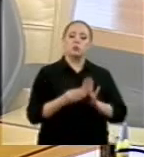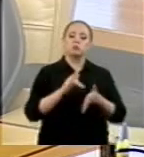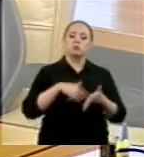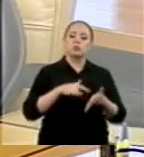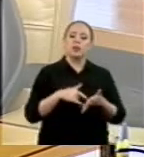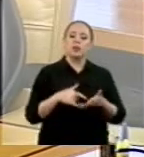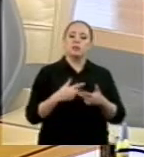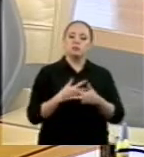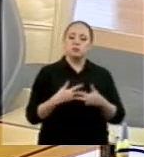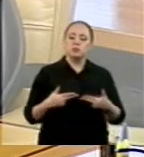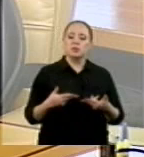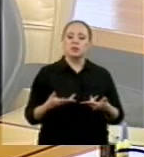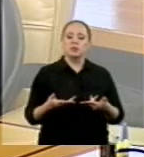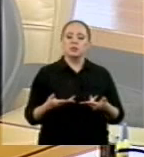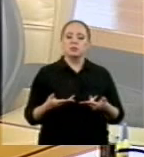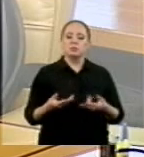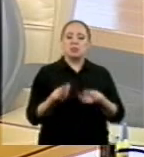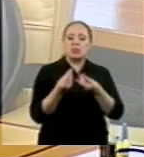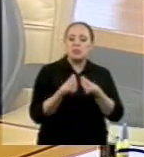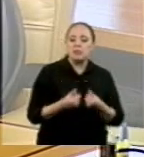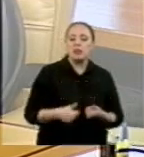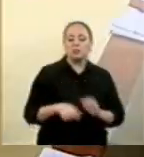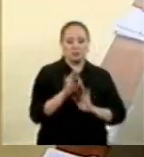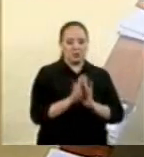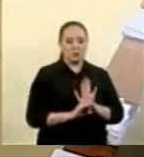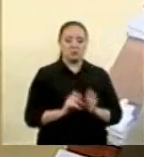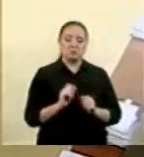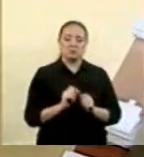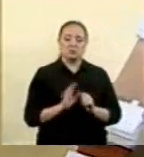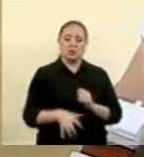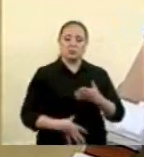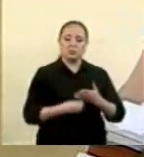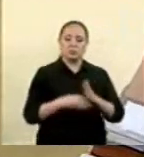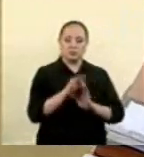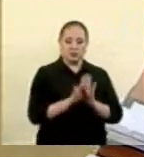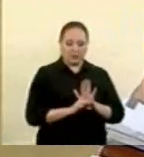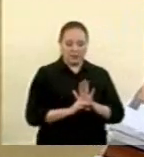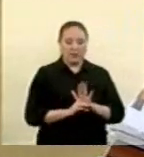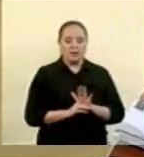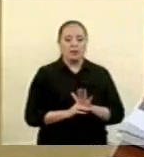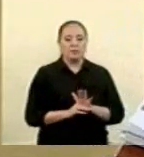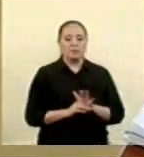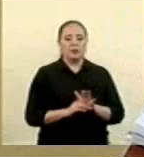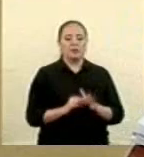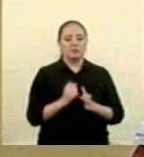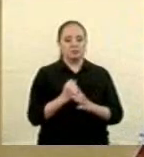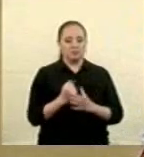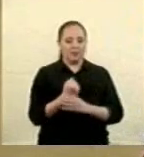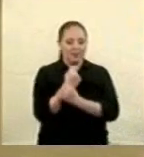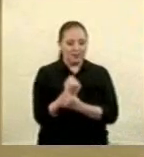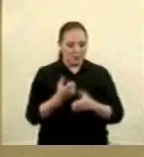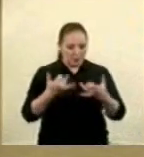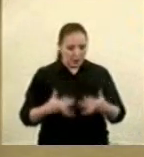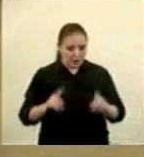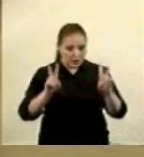bastante argúcia e sensibilidade, trouxe a sua contribuição para arrematar este ponto,